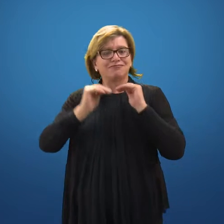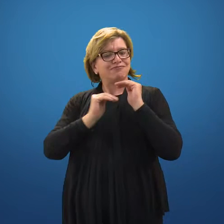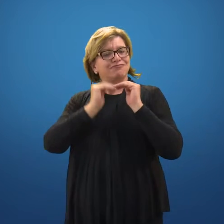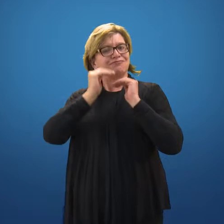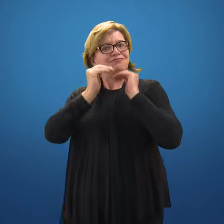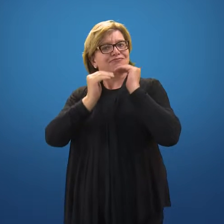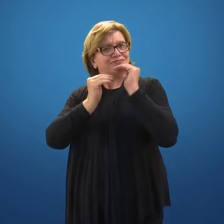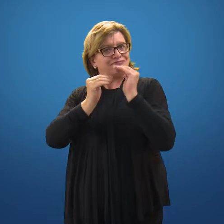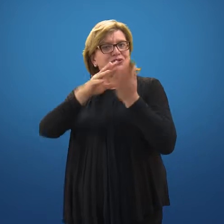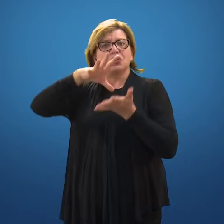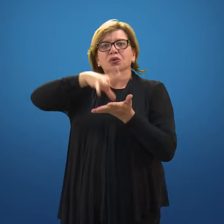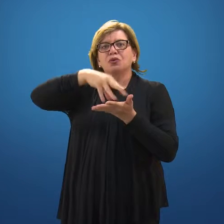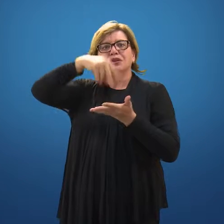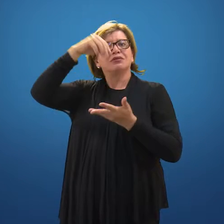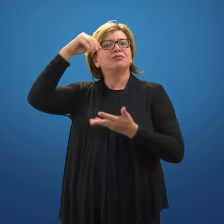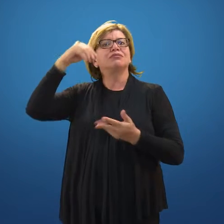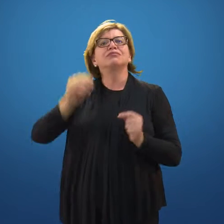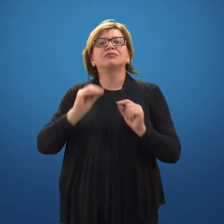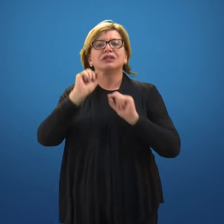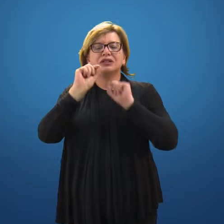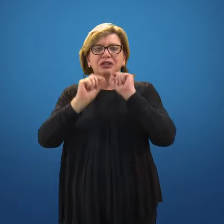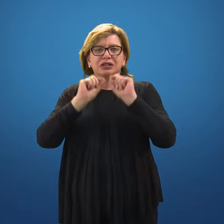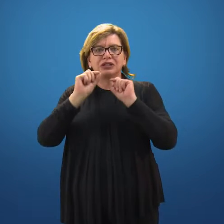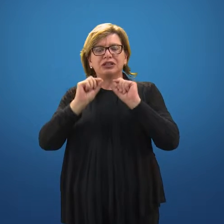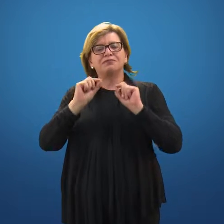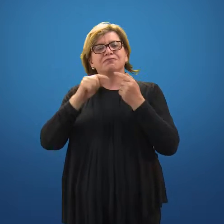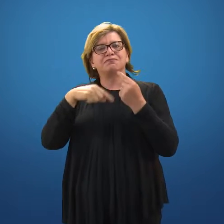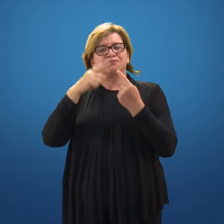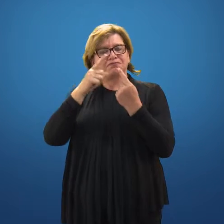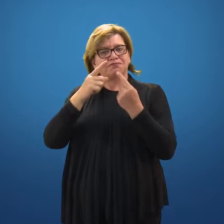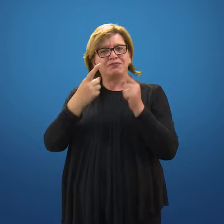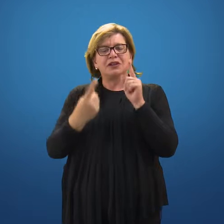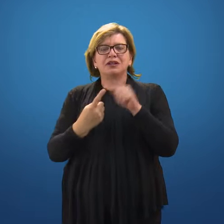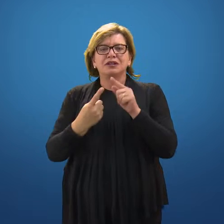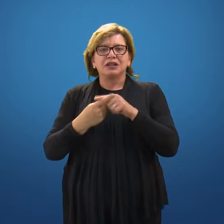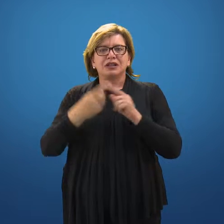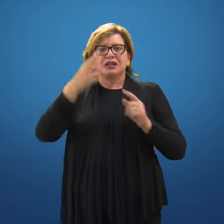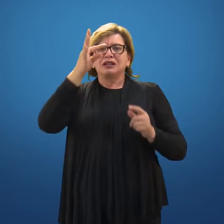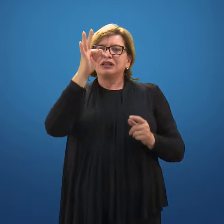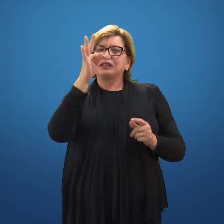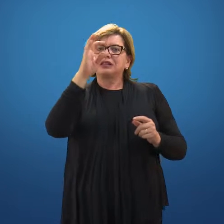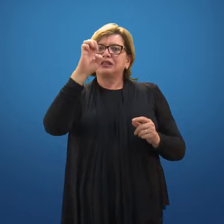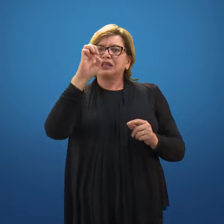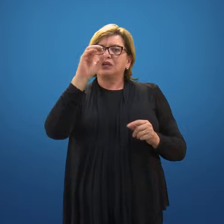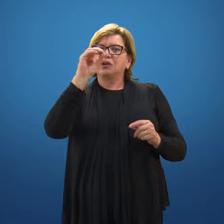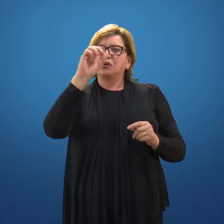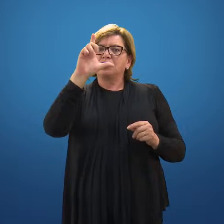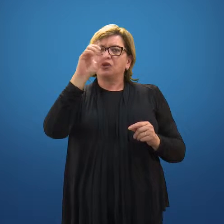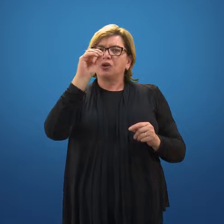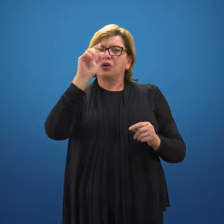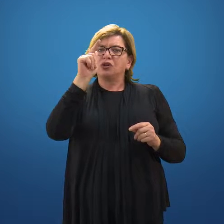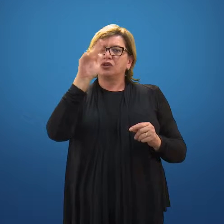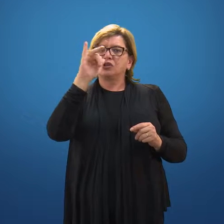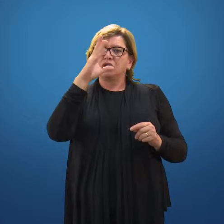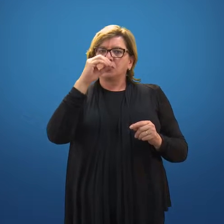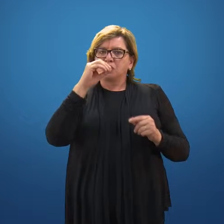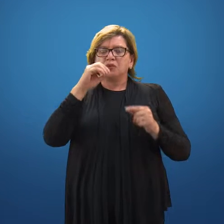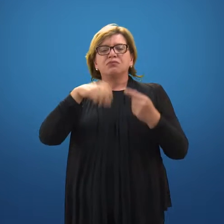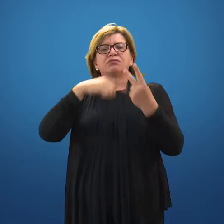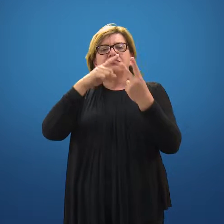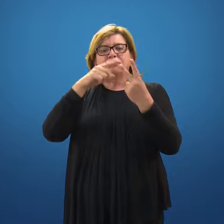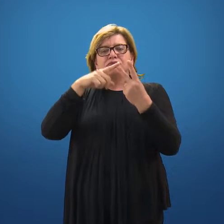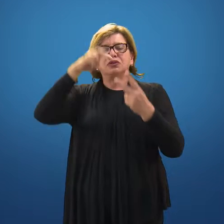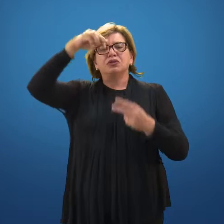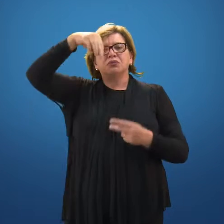espírito, que foi o estágio teológico, estágio metafísico, por fim o estágio